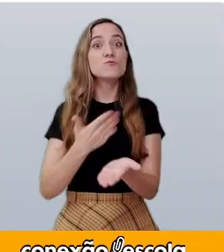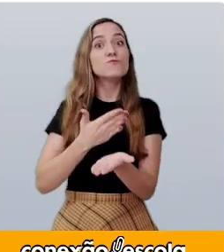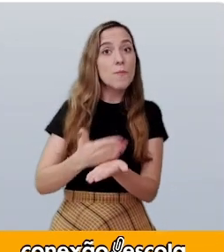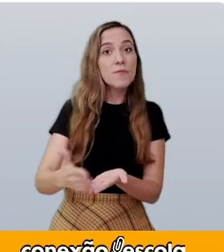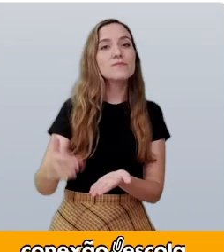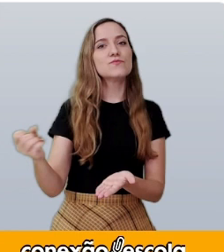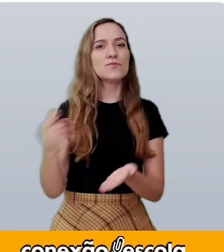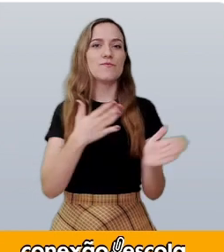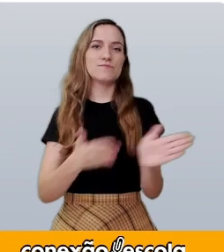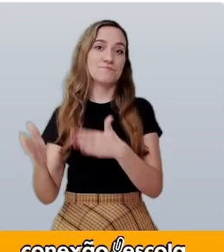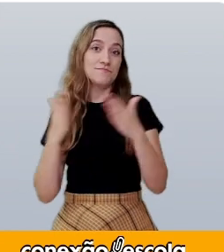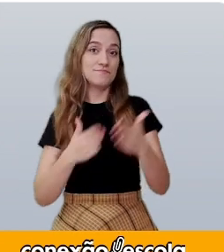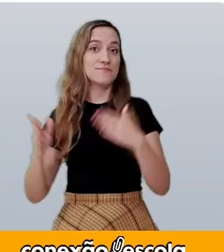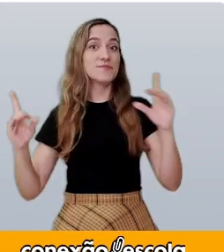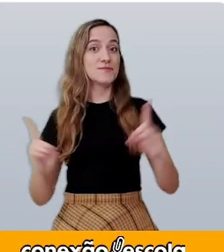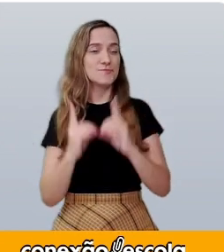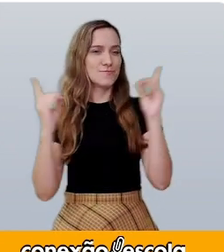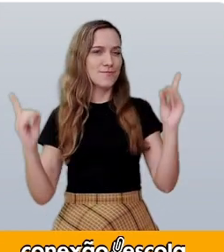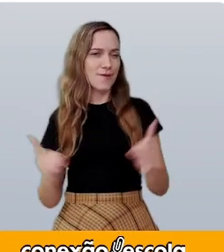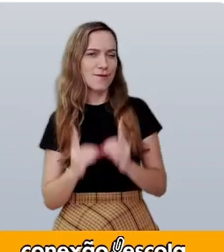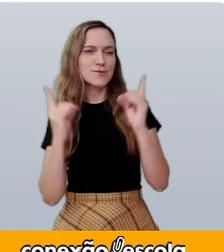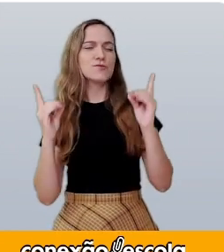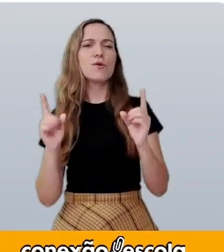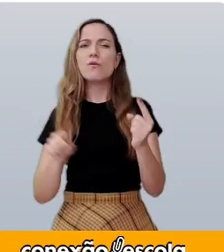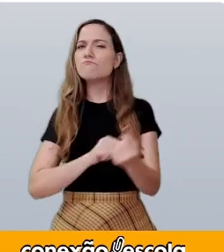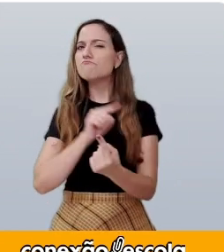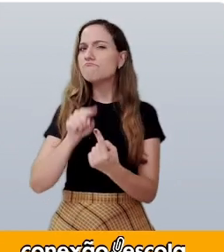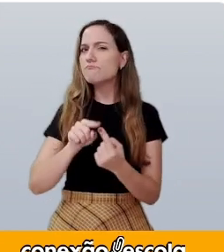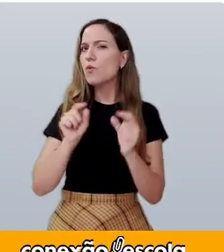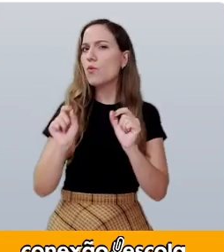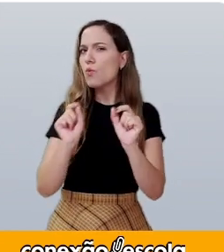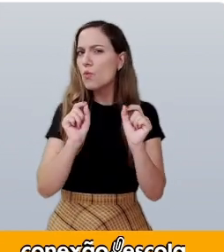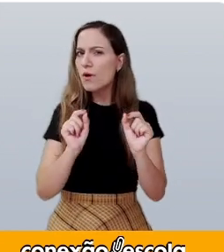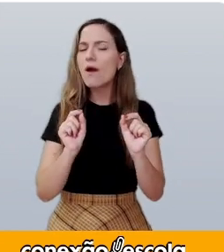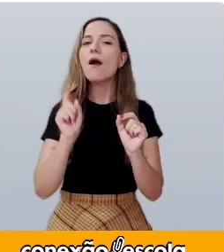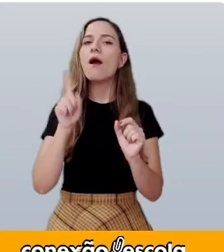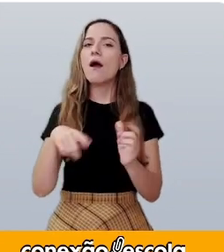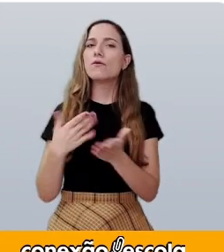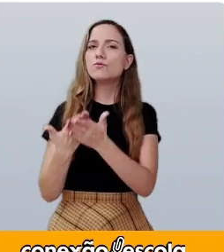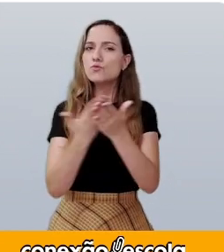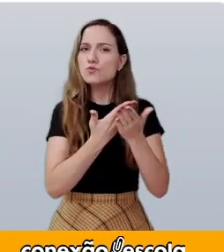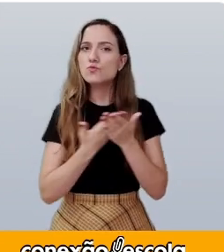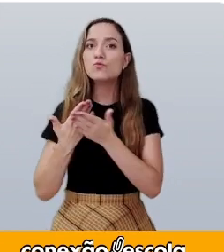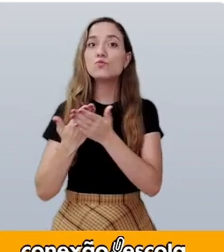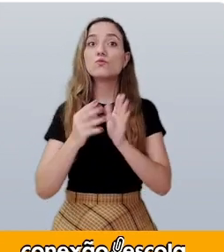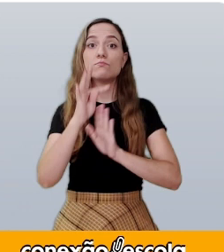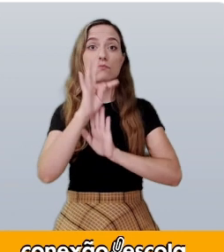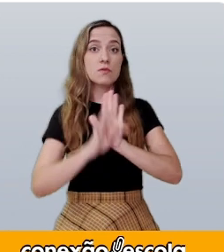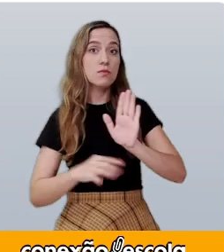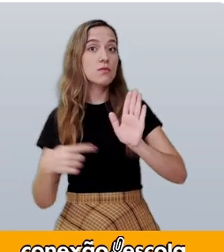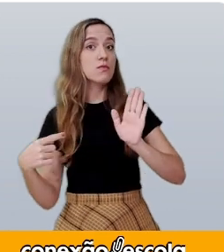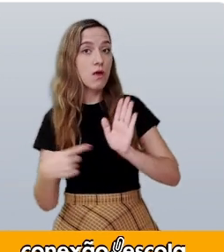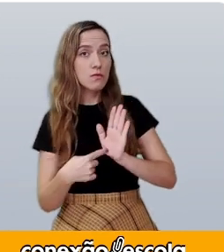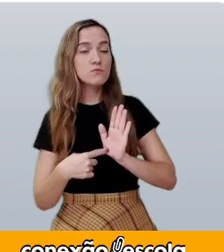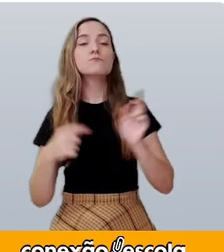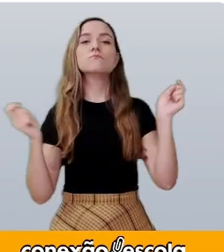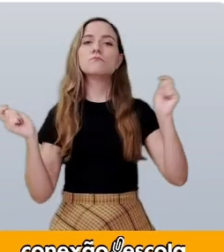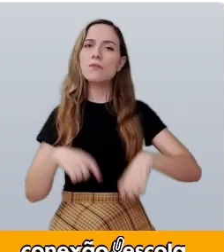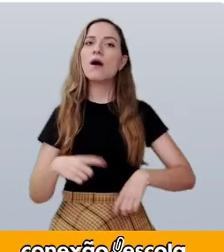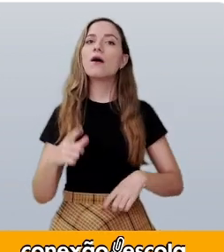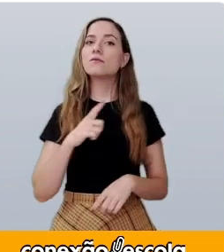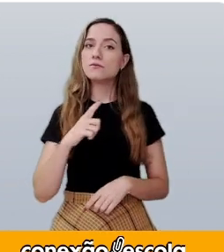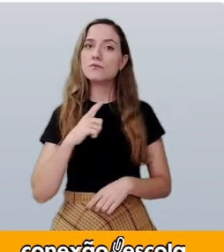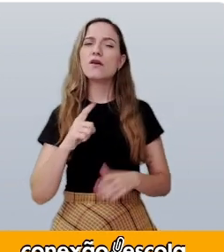Iniciaremos mais uma sequência didática que tem como objetivo o estudo de textos que